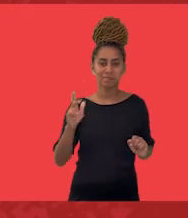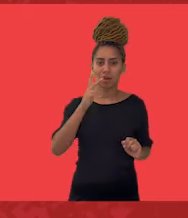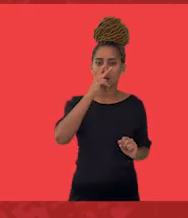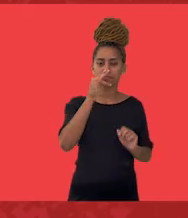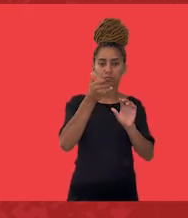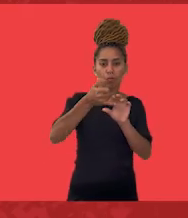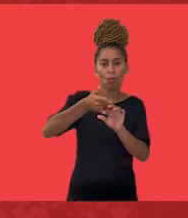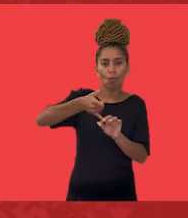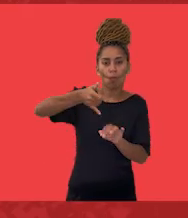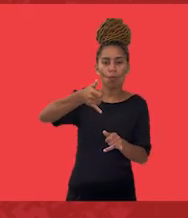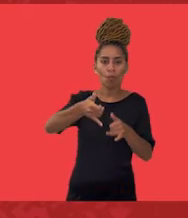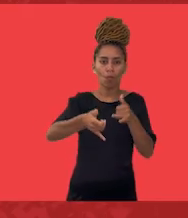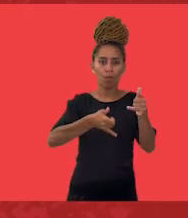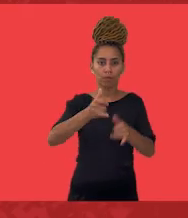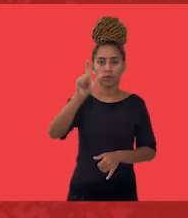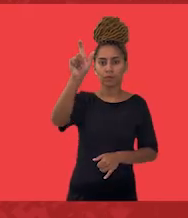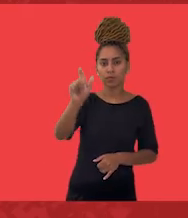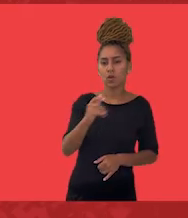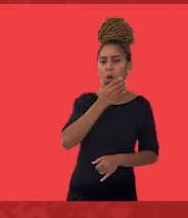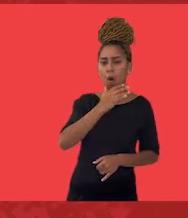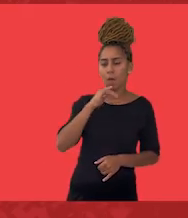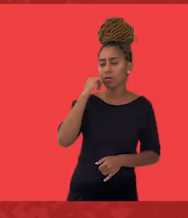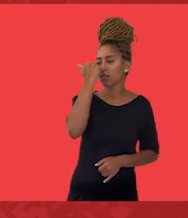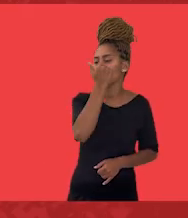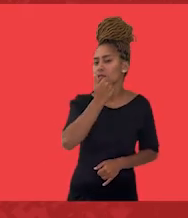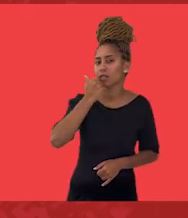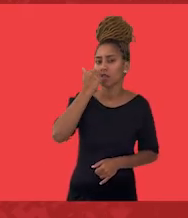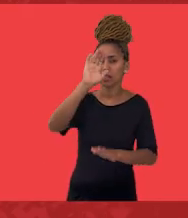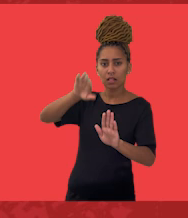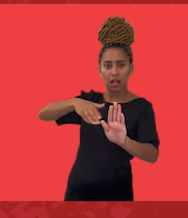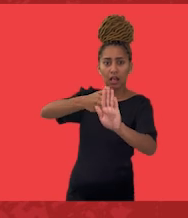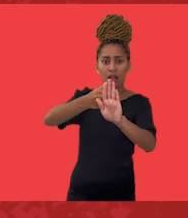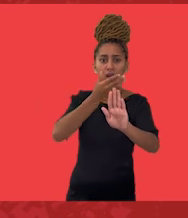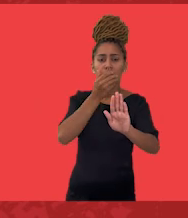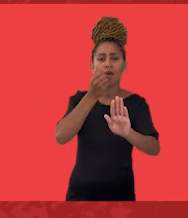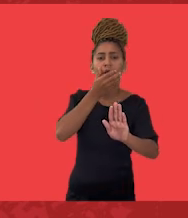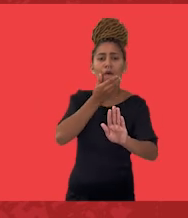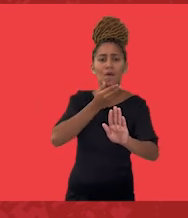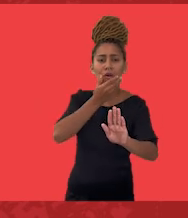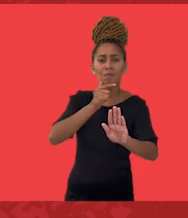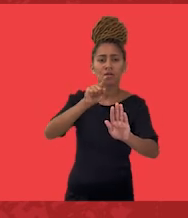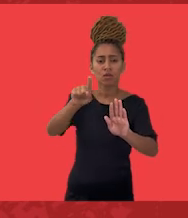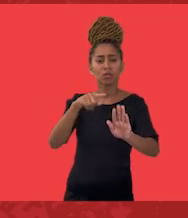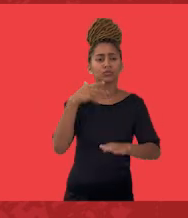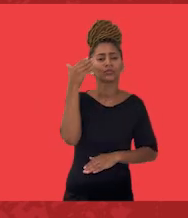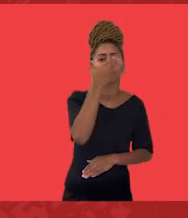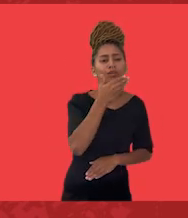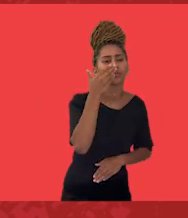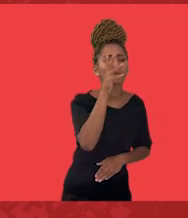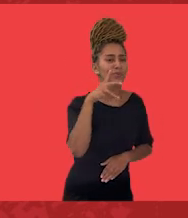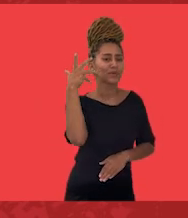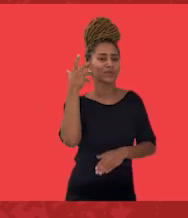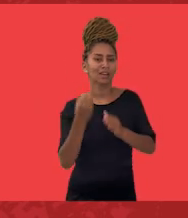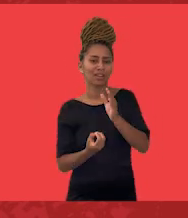por ironia, acredita que, ora sim, pois veja, tinha sentido. E desde